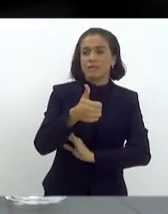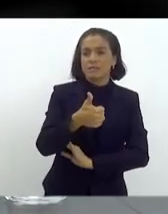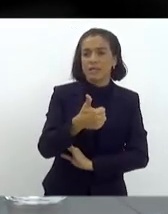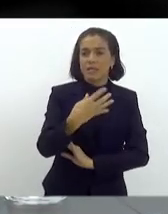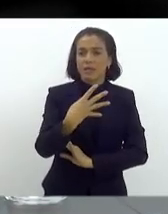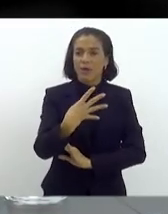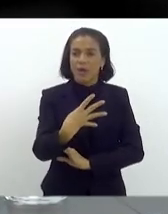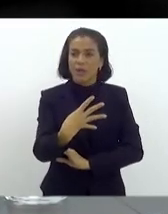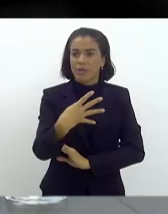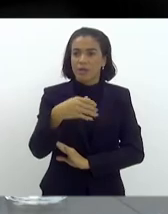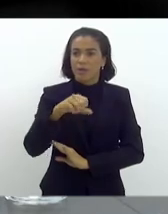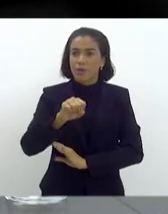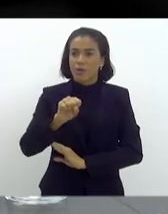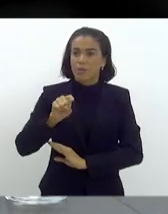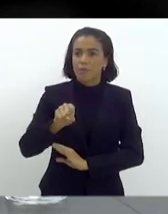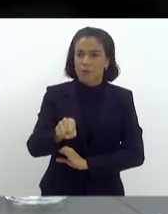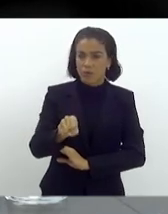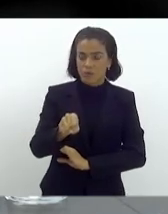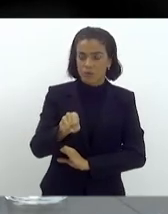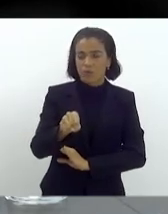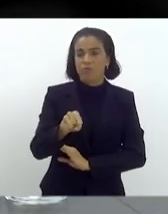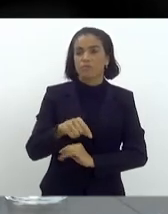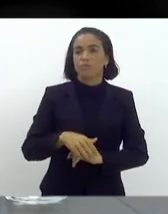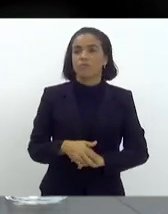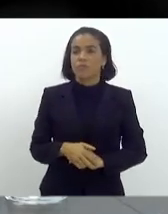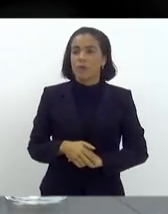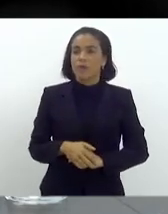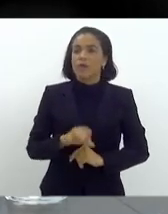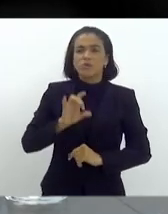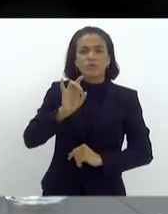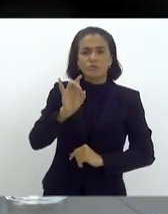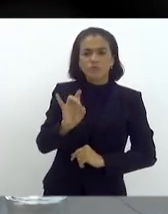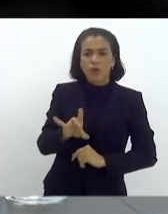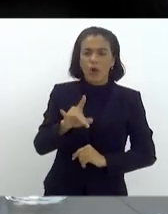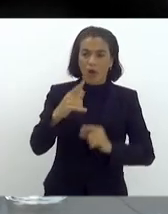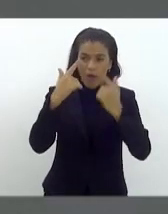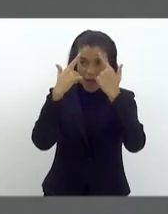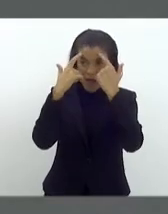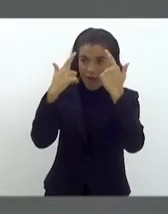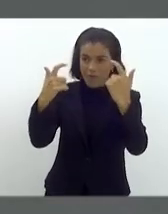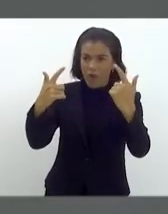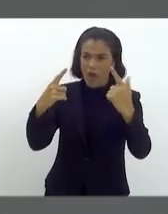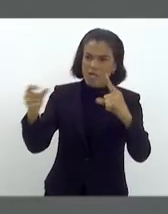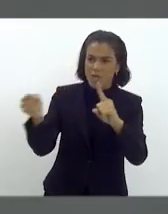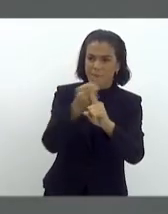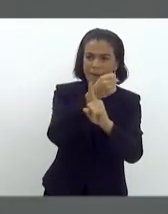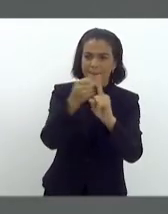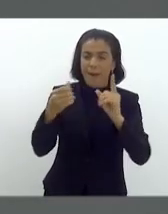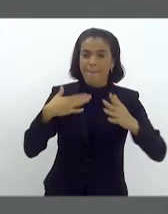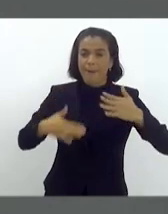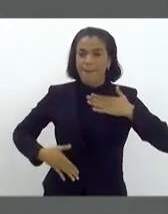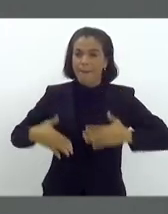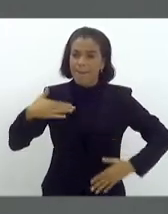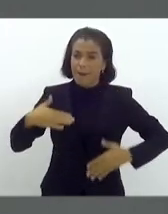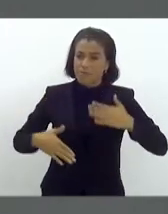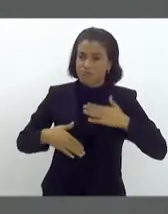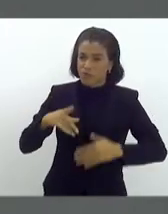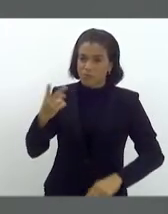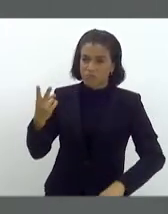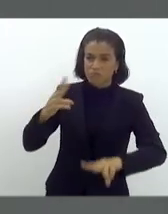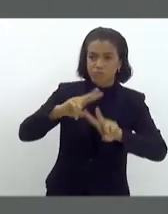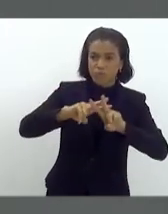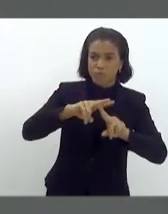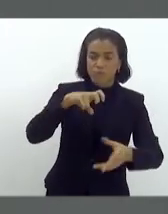de 2021 então não apenas a violência física né vai permitir o enquadramento